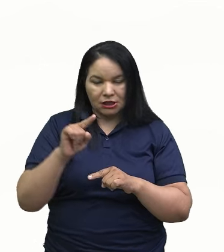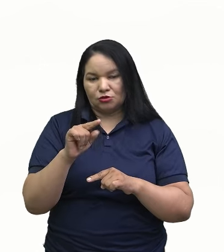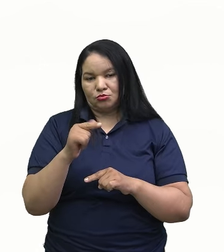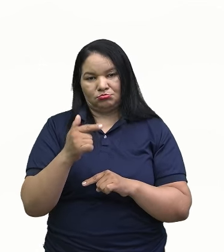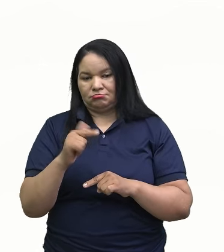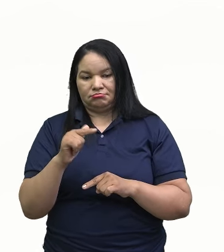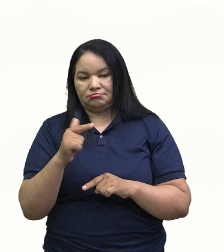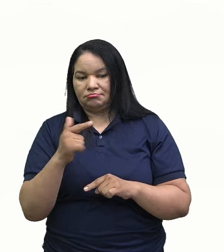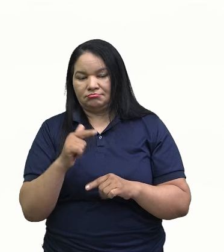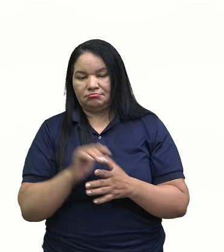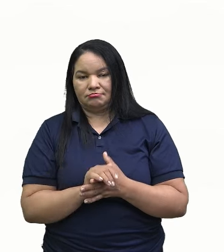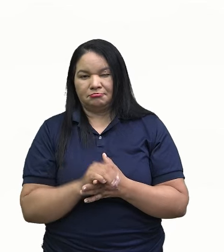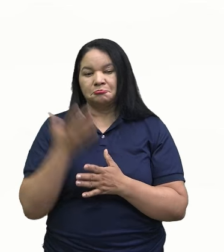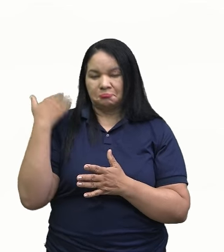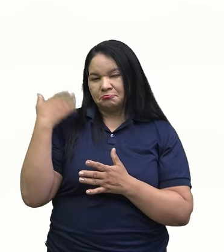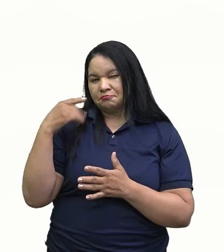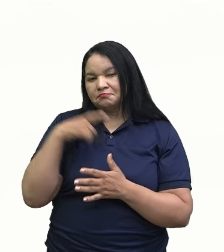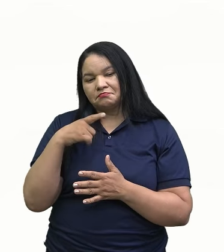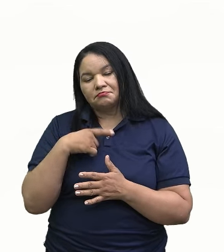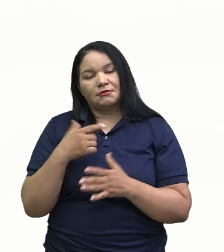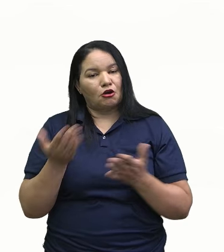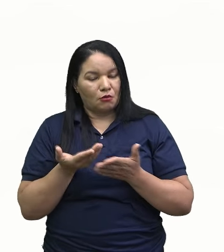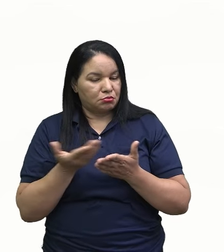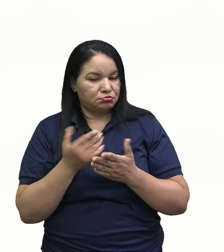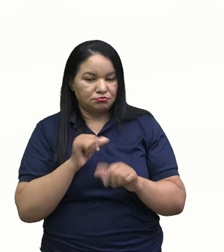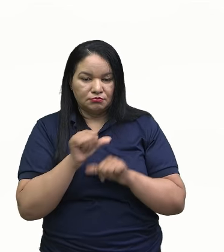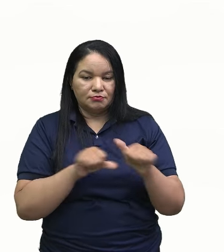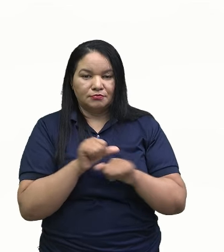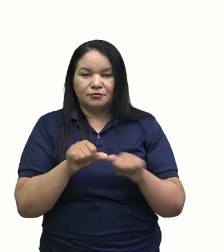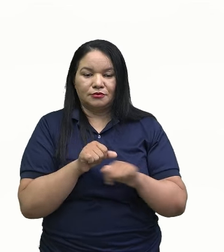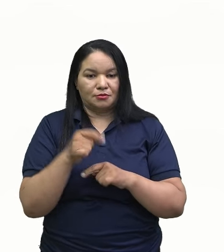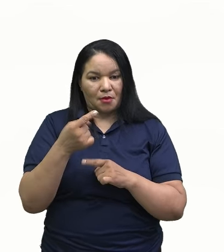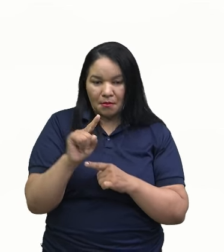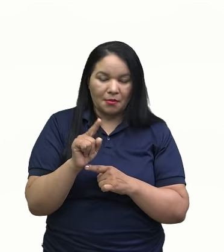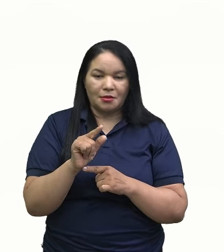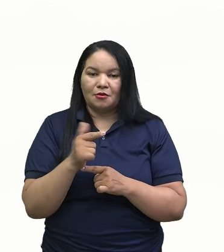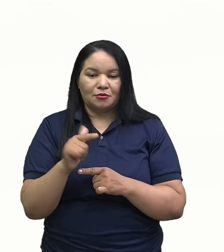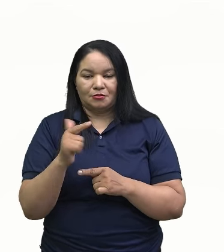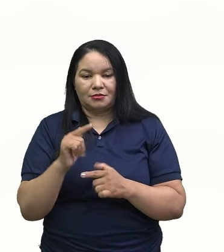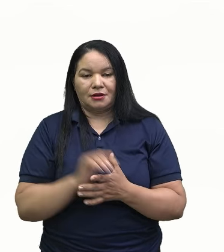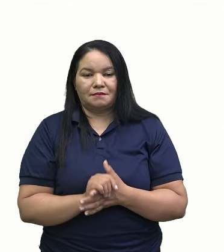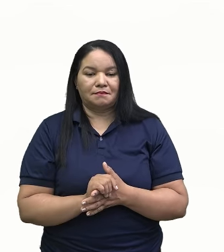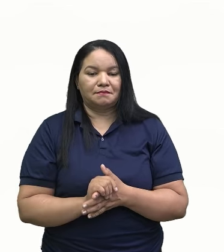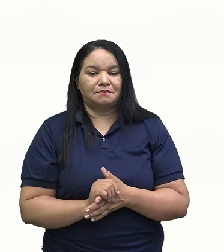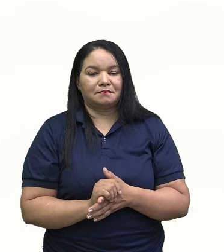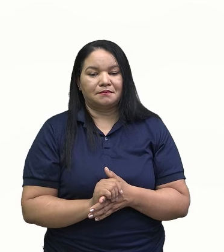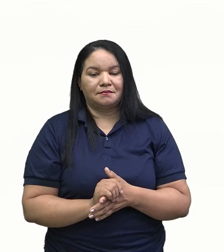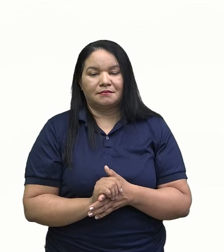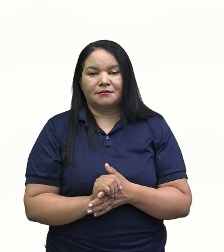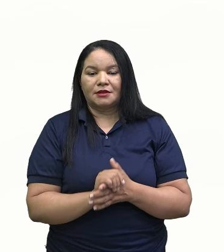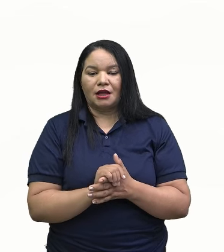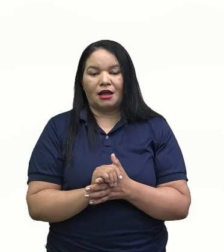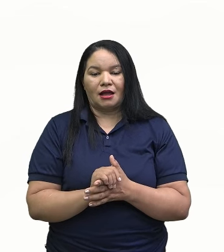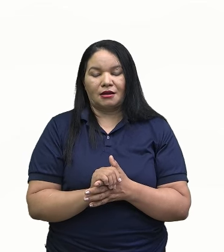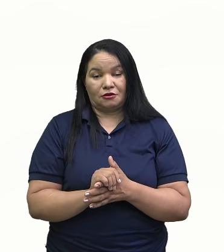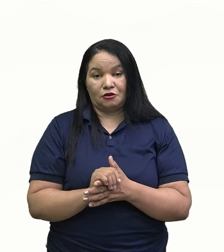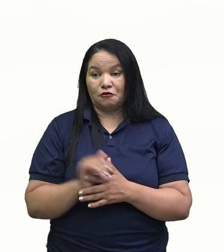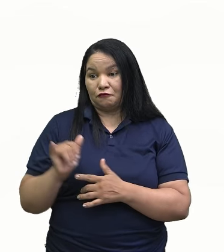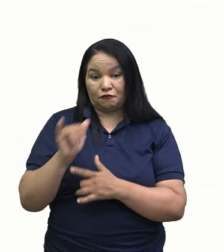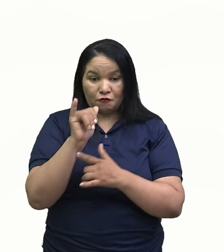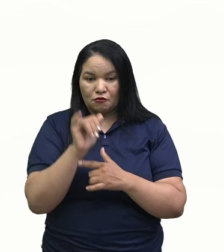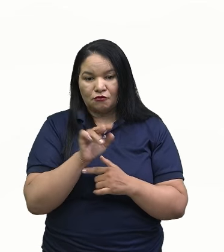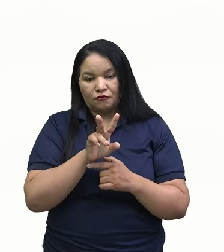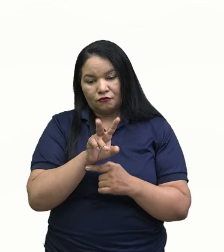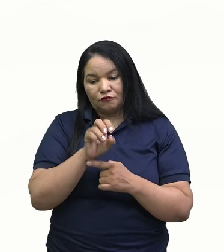gráfico. Antigamente, recebia. Hoje, não mais. Então, eu não falo mais, por exemplo, voo com acento. É voo sem